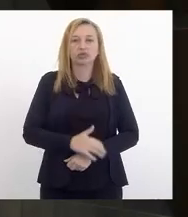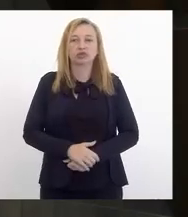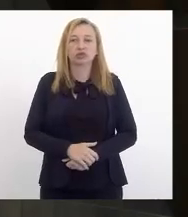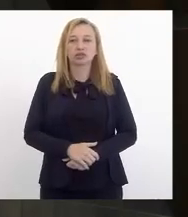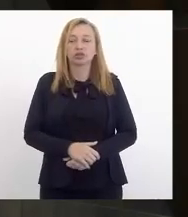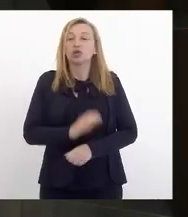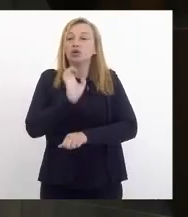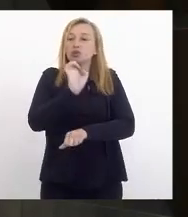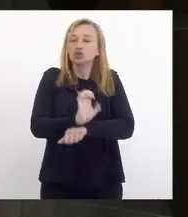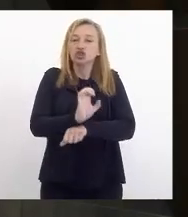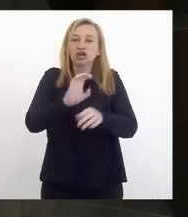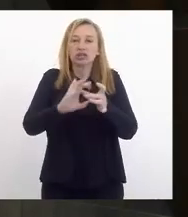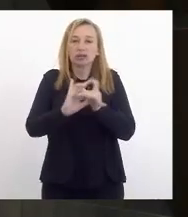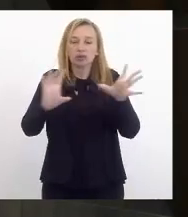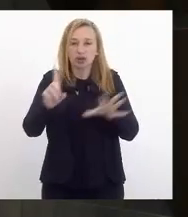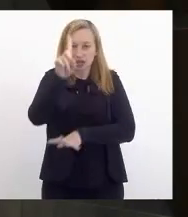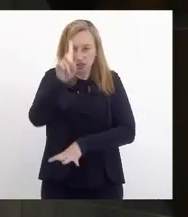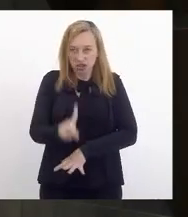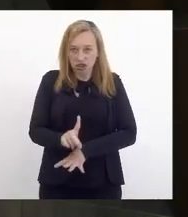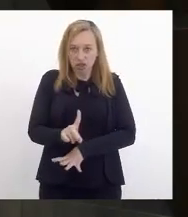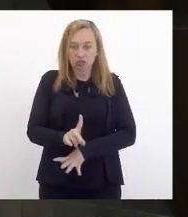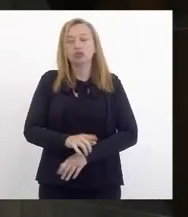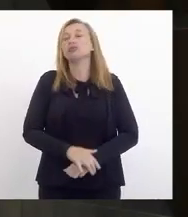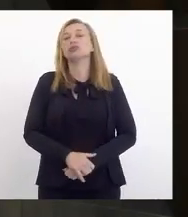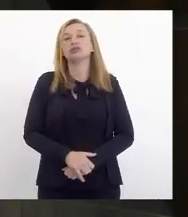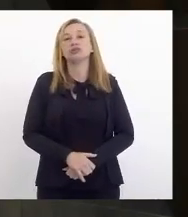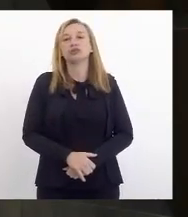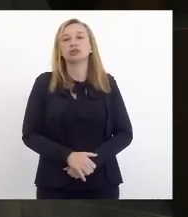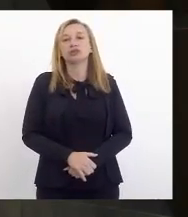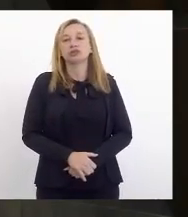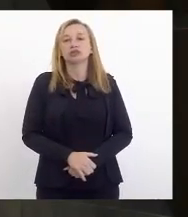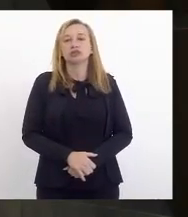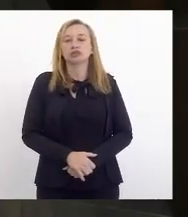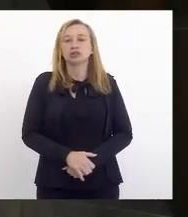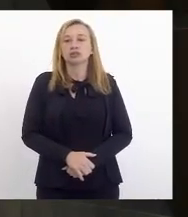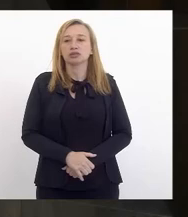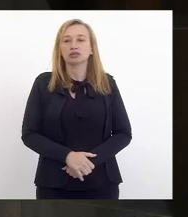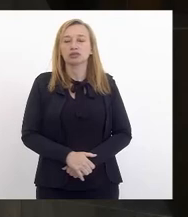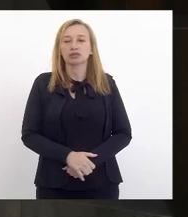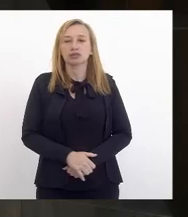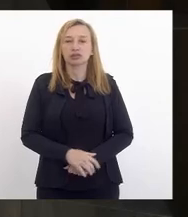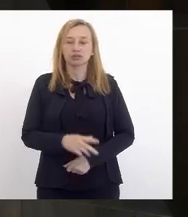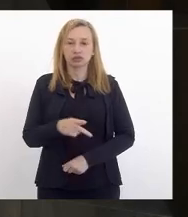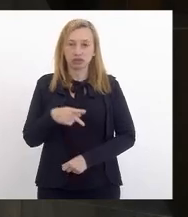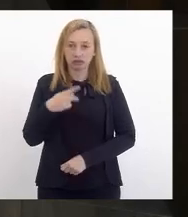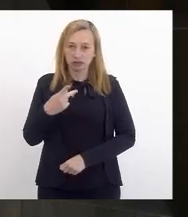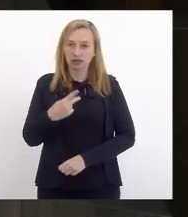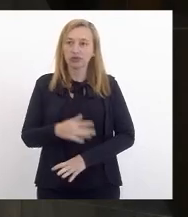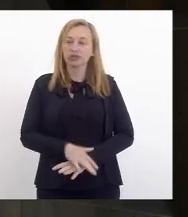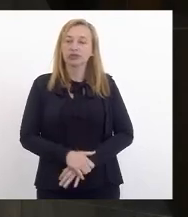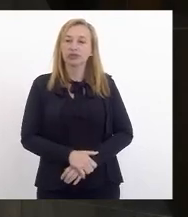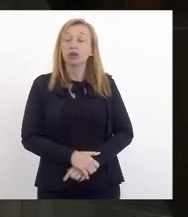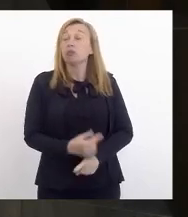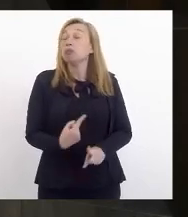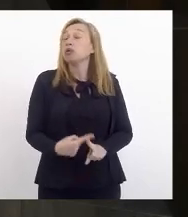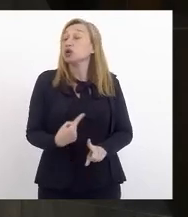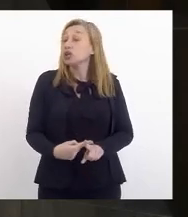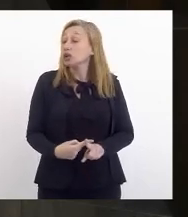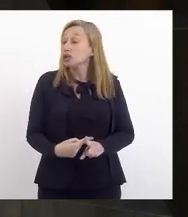o Estado Democrático de Direito na acepção da palavra.